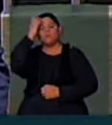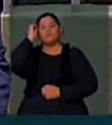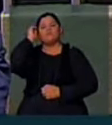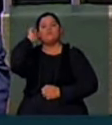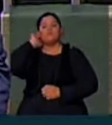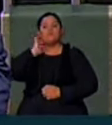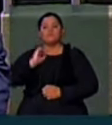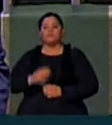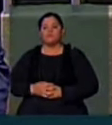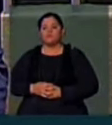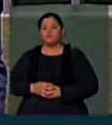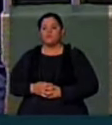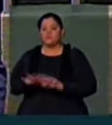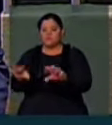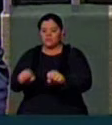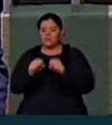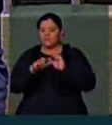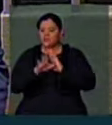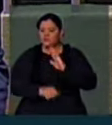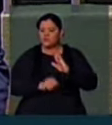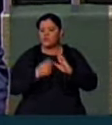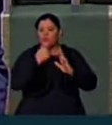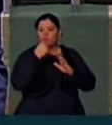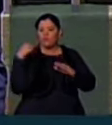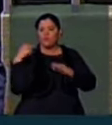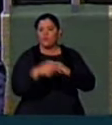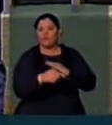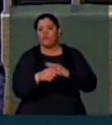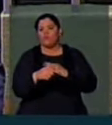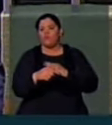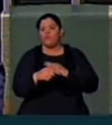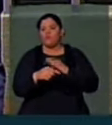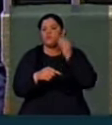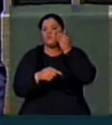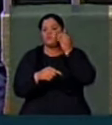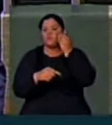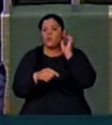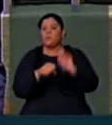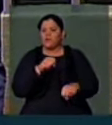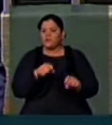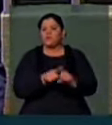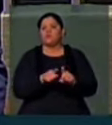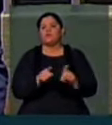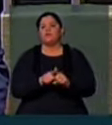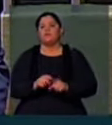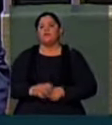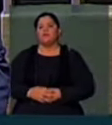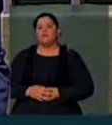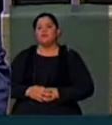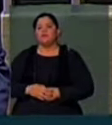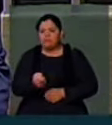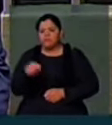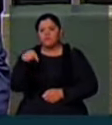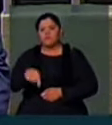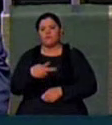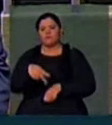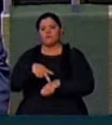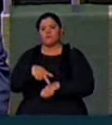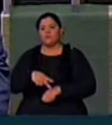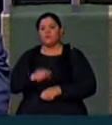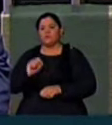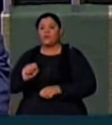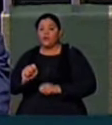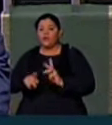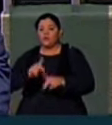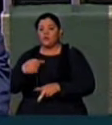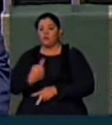que sequestrou, que matou, que roubou, que tentou a todo custo impor aqui, em nosso país, aquilo que o nosso